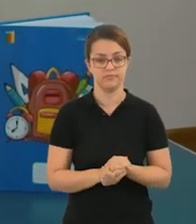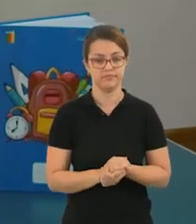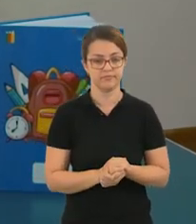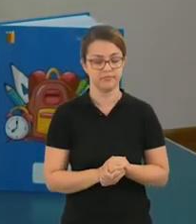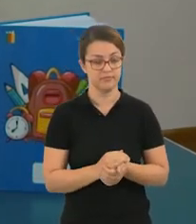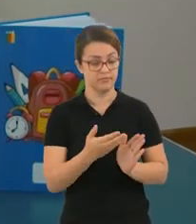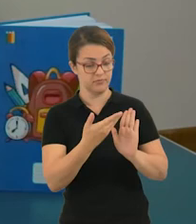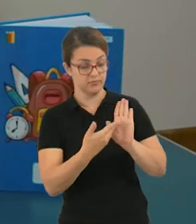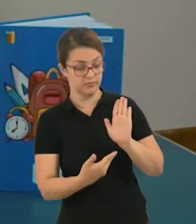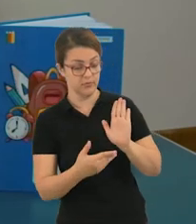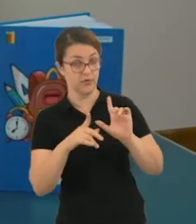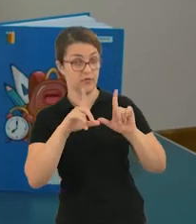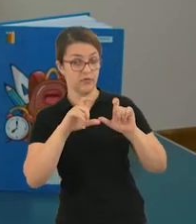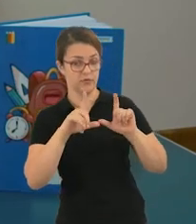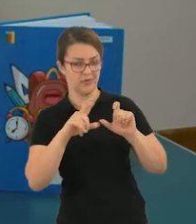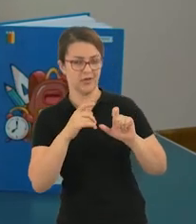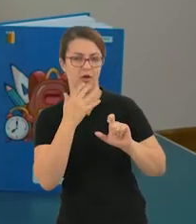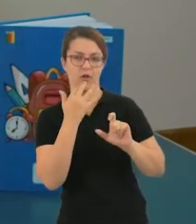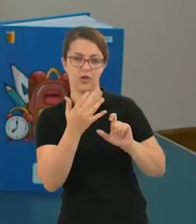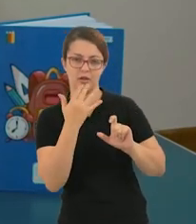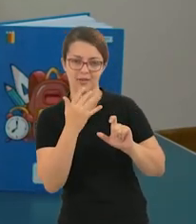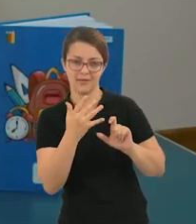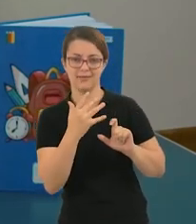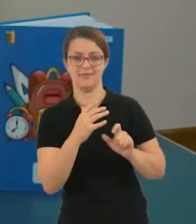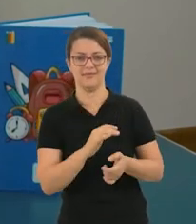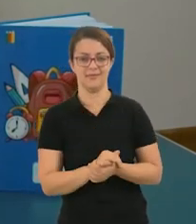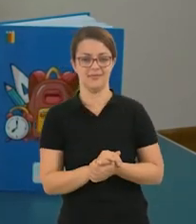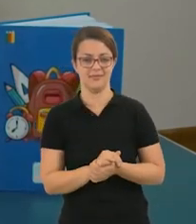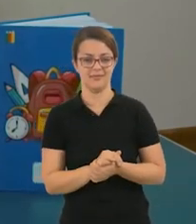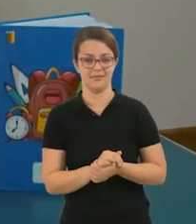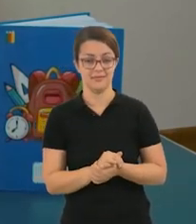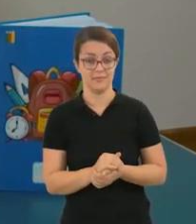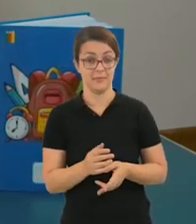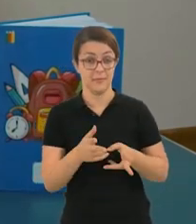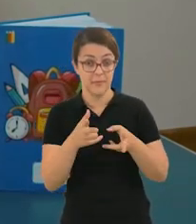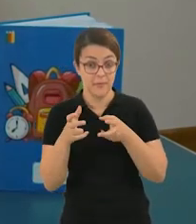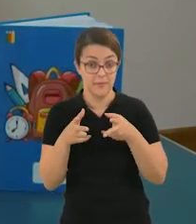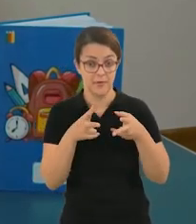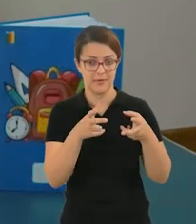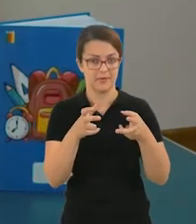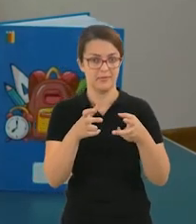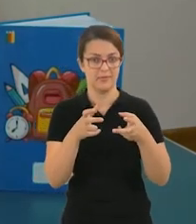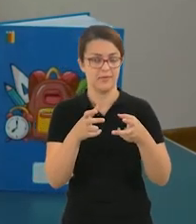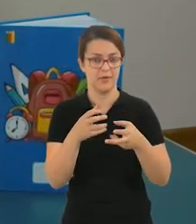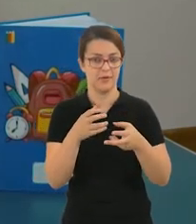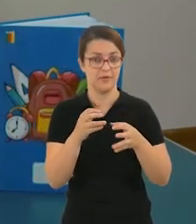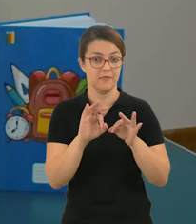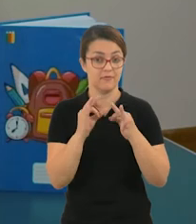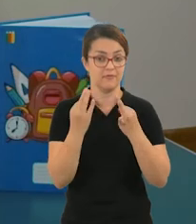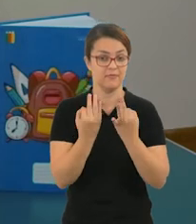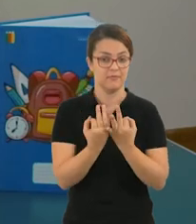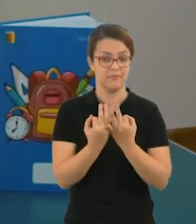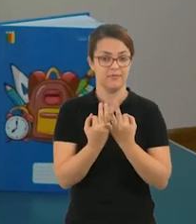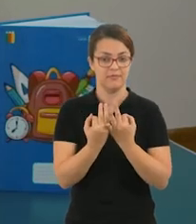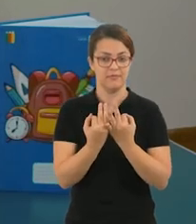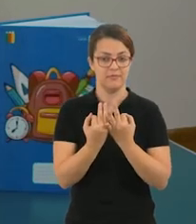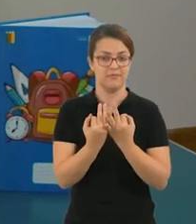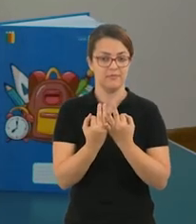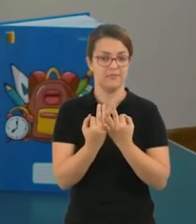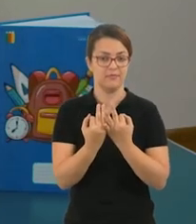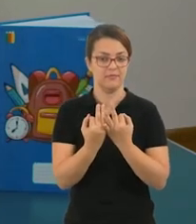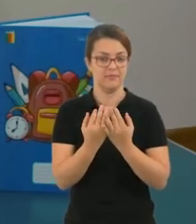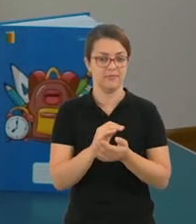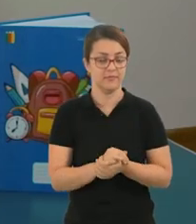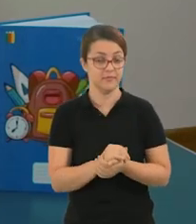atualidade. Então, nós temos aqui, as fotos já estão coloridas. Você vê que são todas formações de famílias, mas são